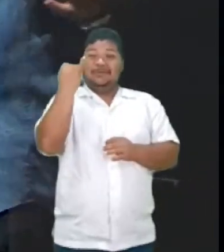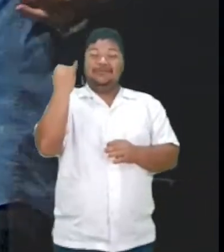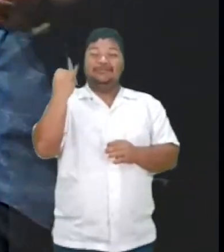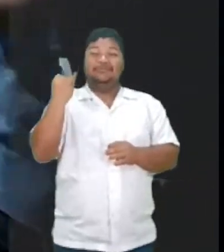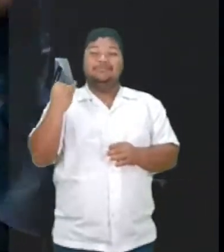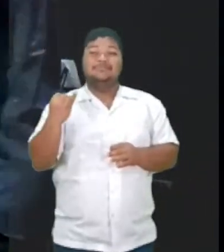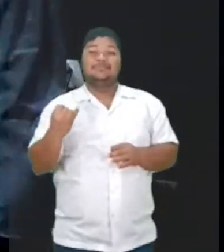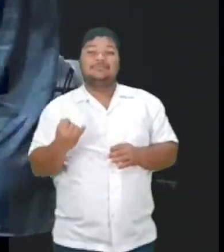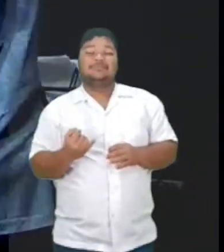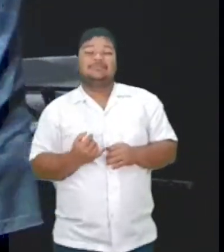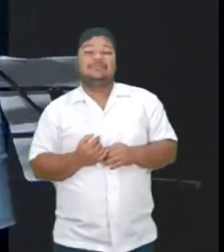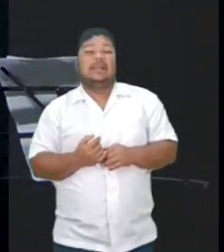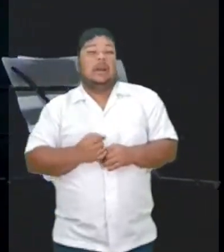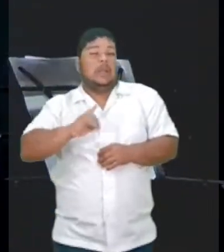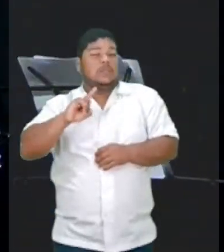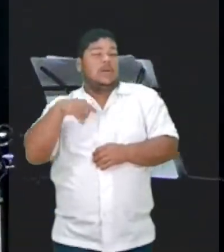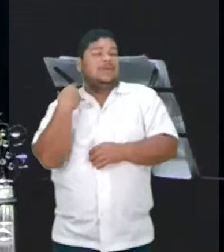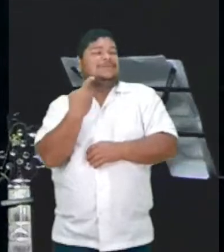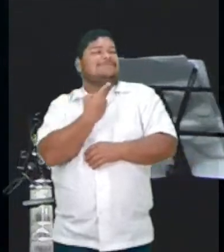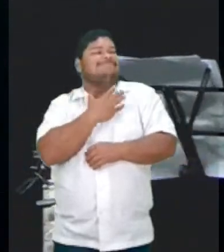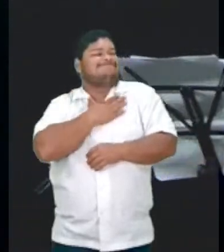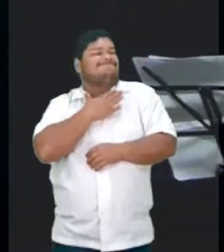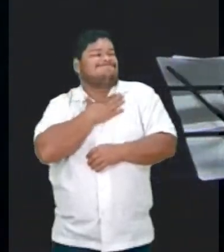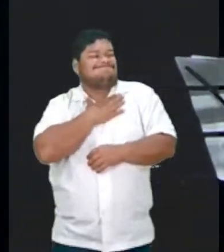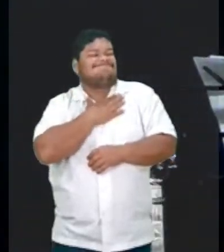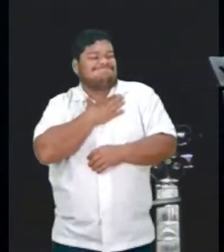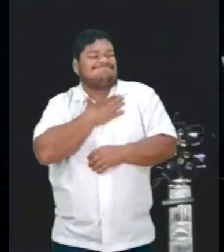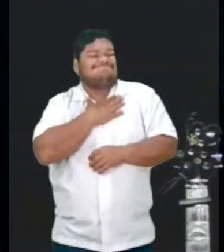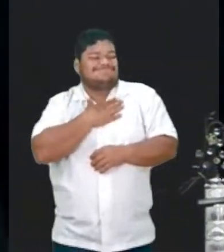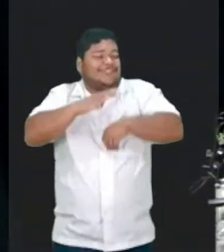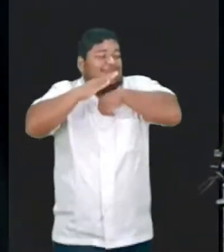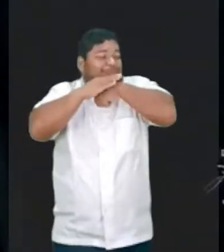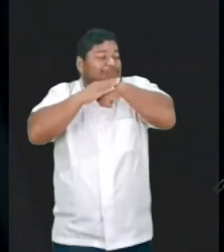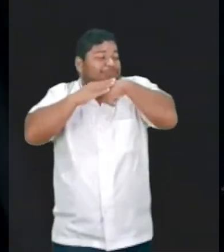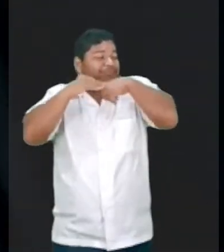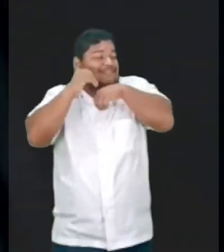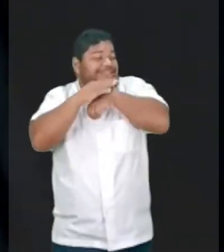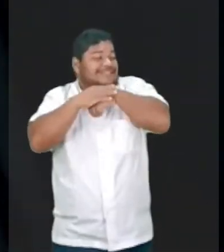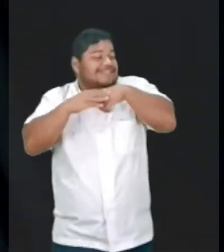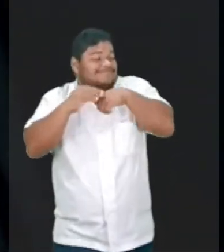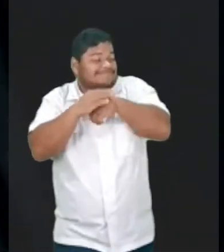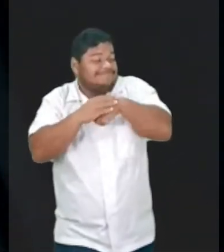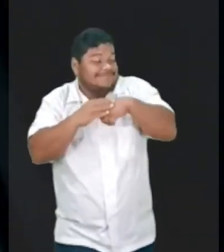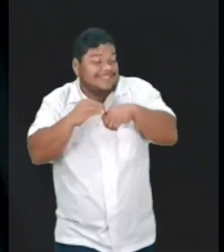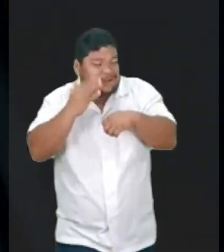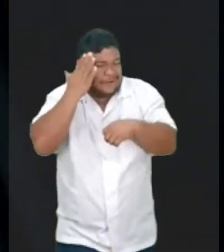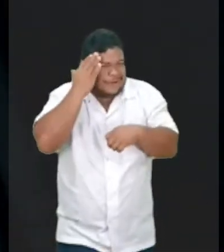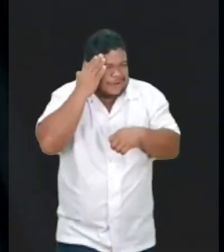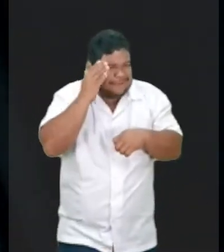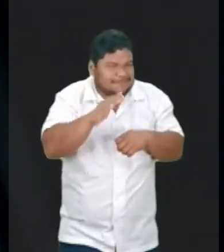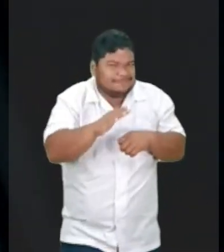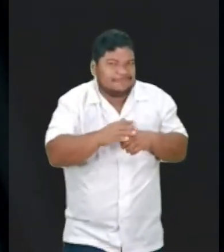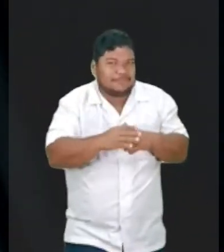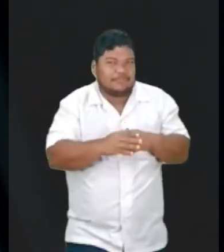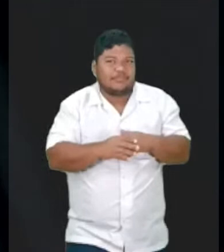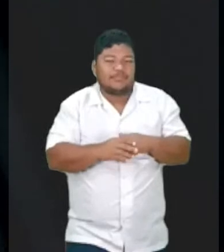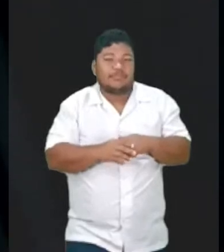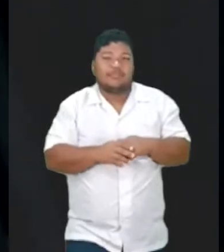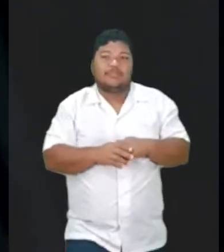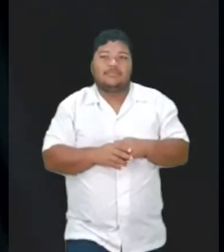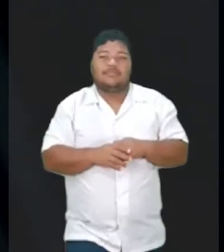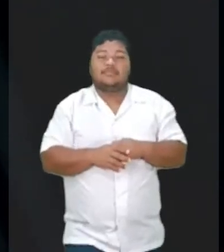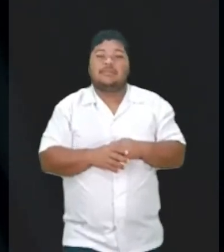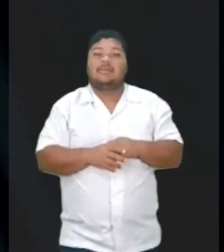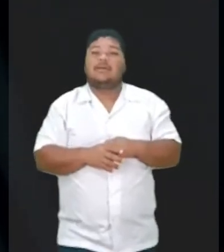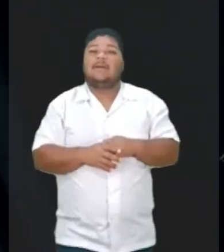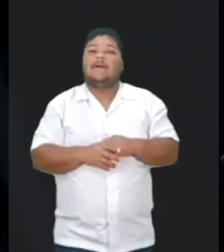Ele cuida, Ele se importa. Eu quero que projete aí novamente a primeira parte